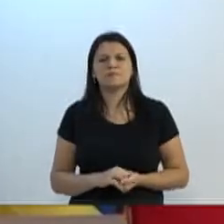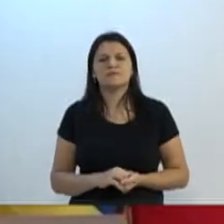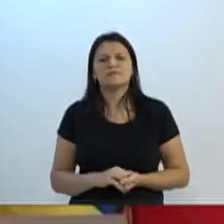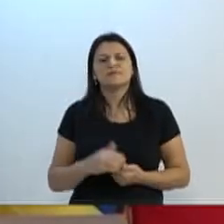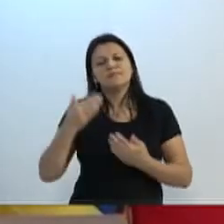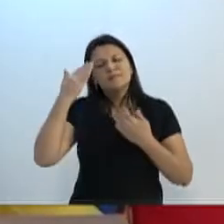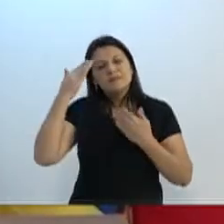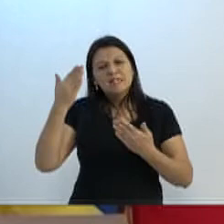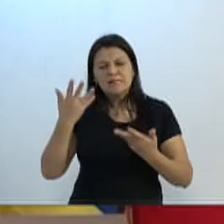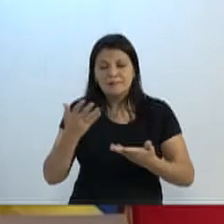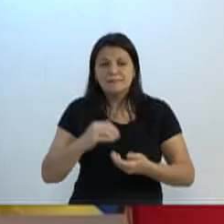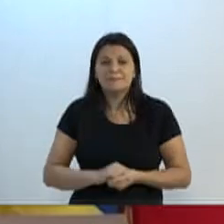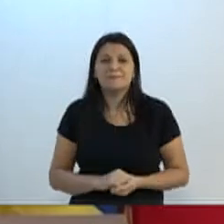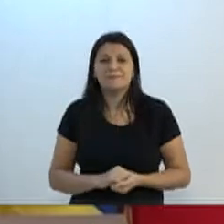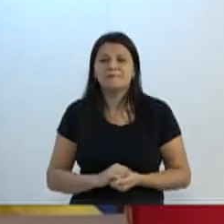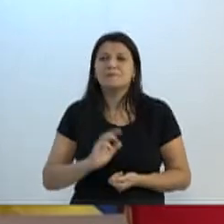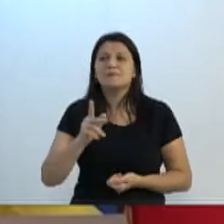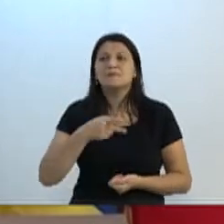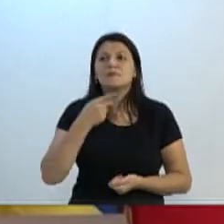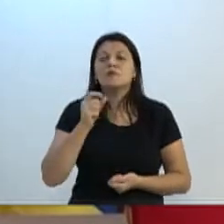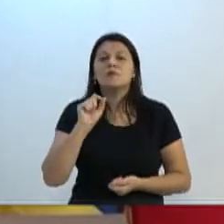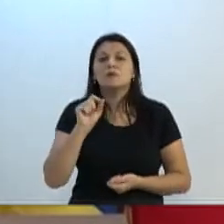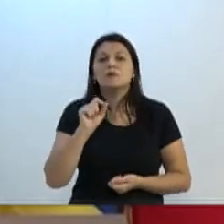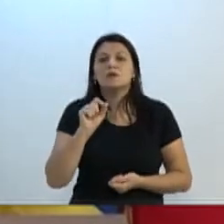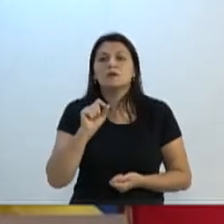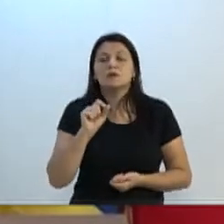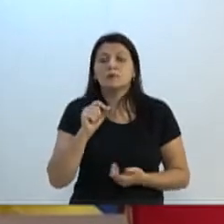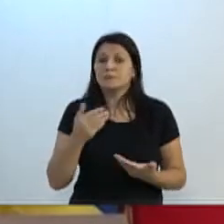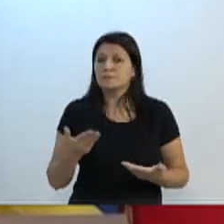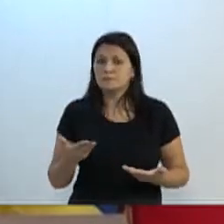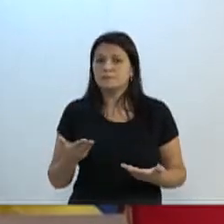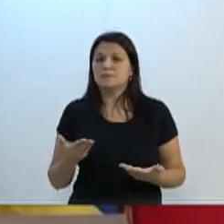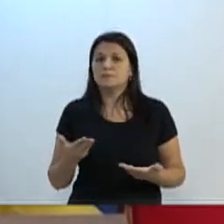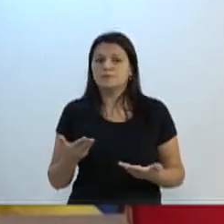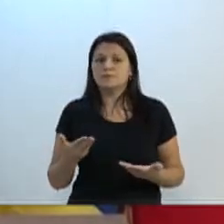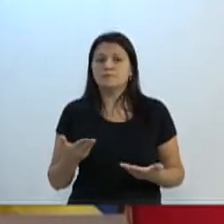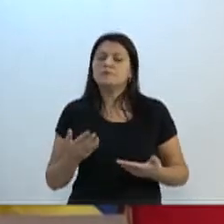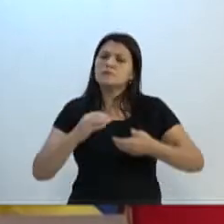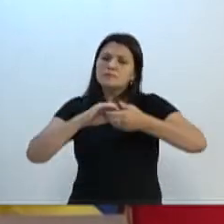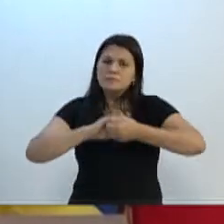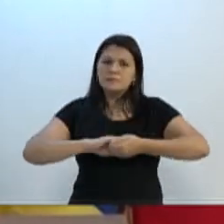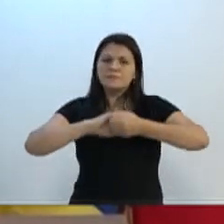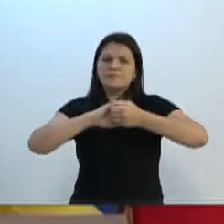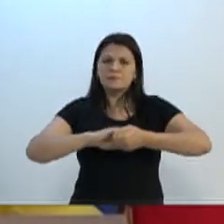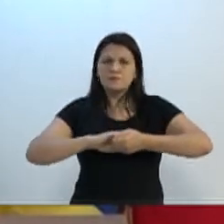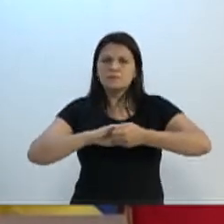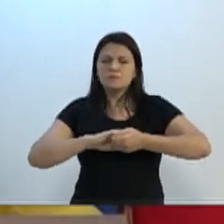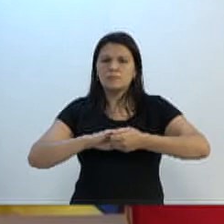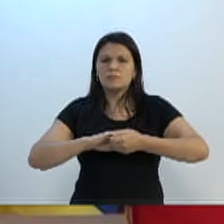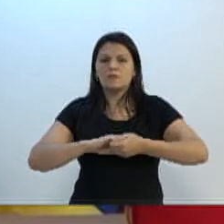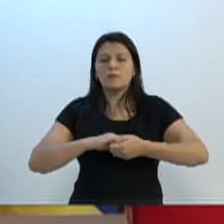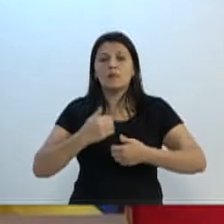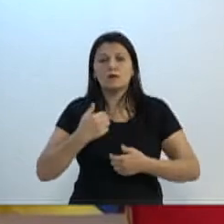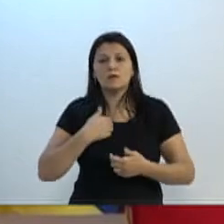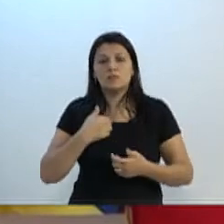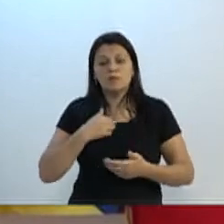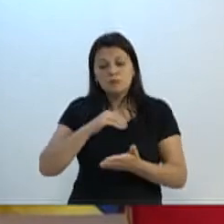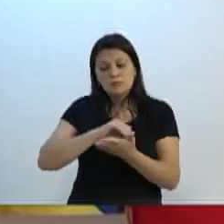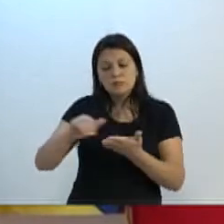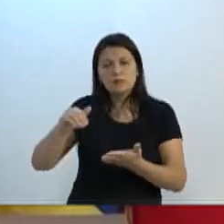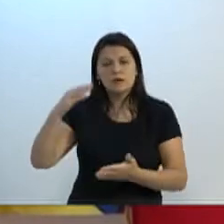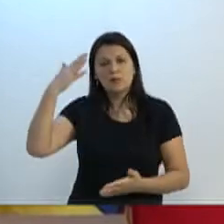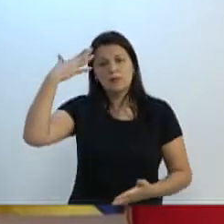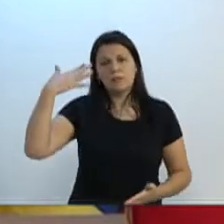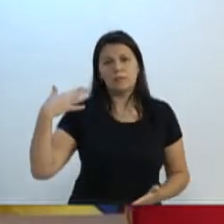quero dizer, inclusive, e fazer esse registro aqui, fazer um registro e parabenizar, eu parabenizo aqui a secretária Patrícia e,